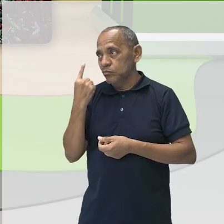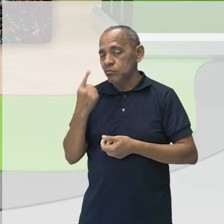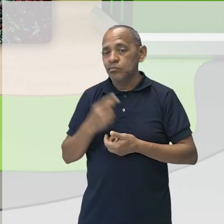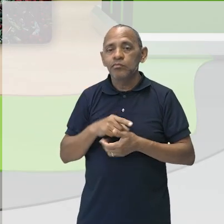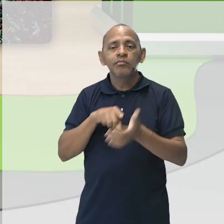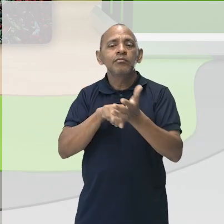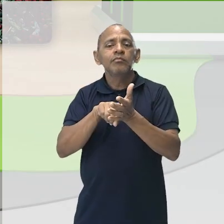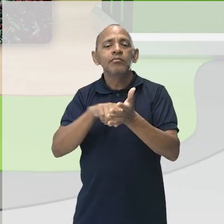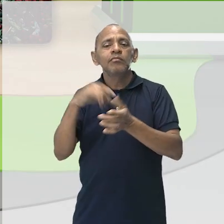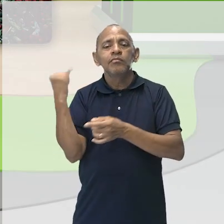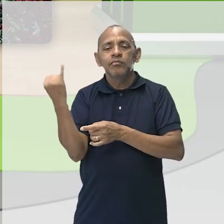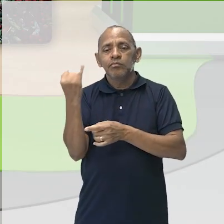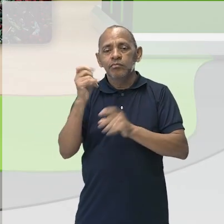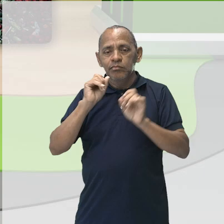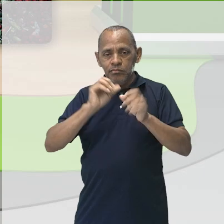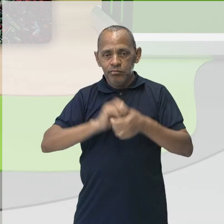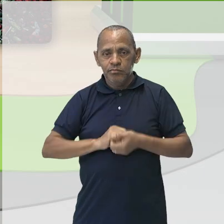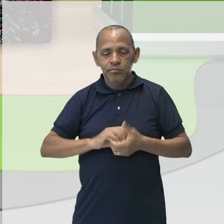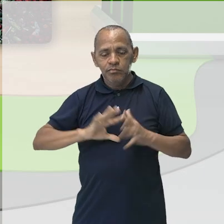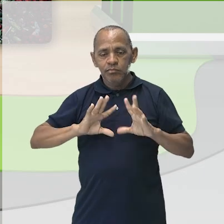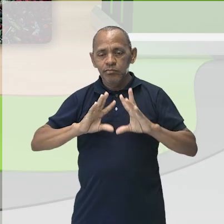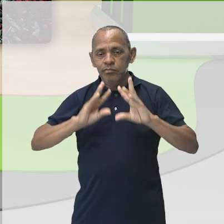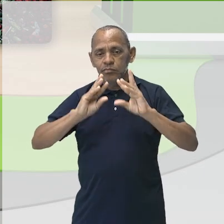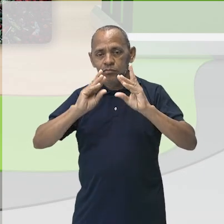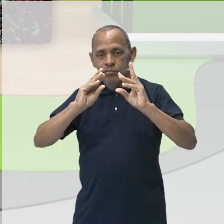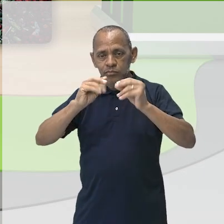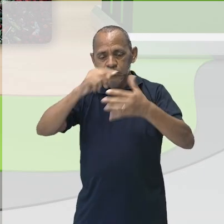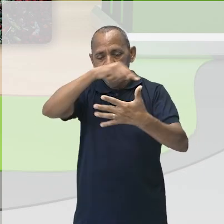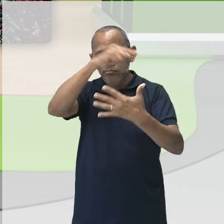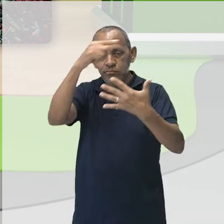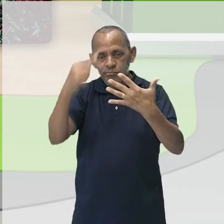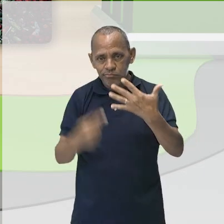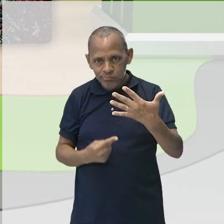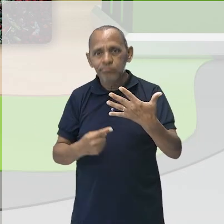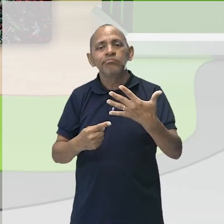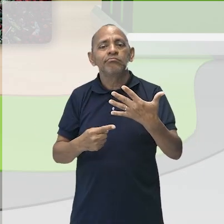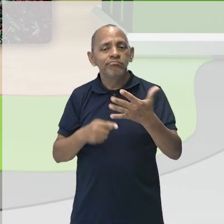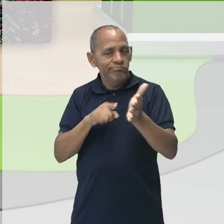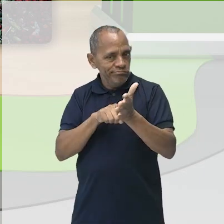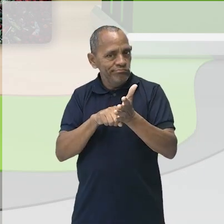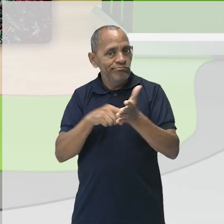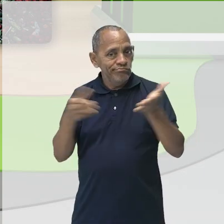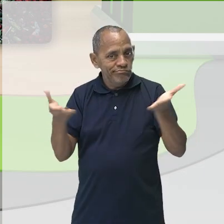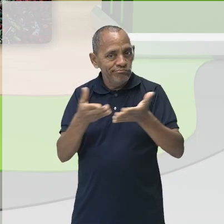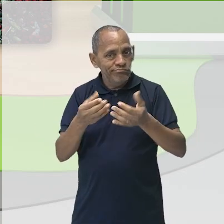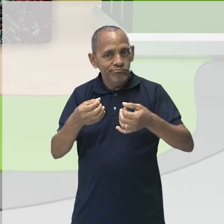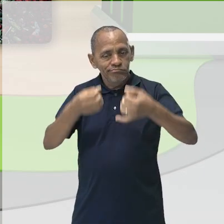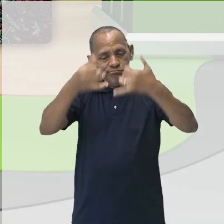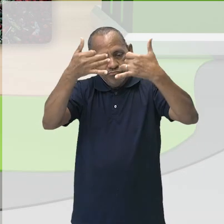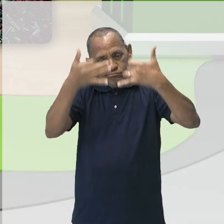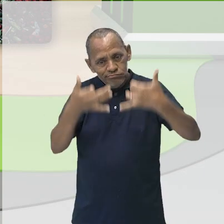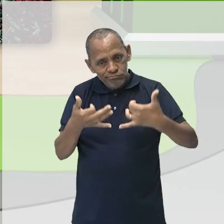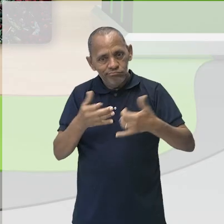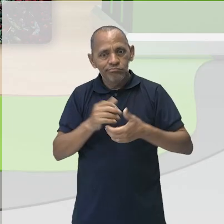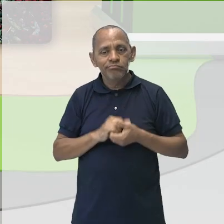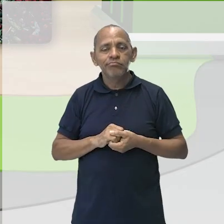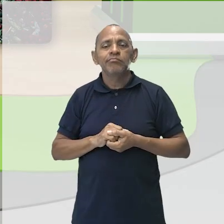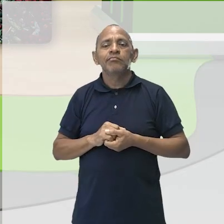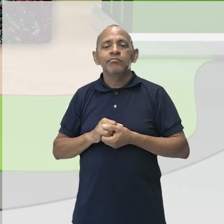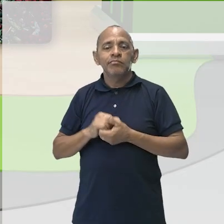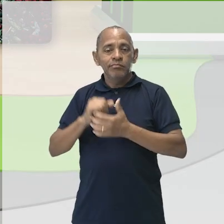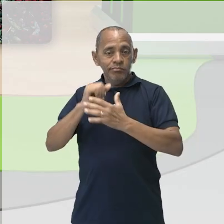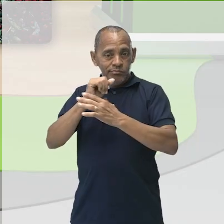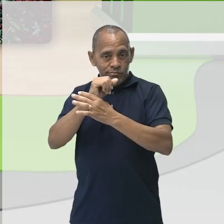materiais. Vamos ver agora a importância de todos os 5 R's que acabamos de citar